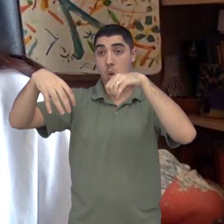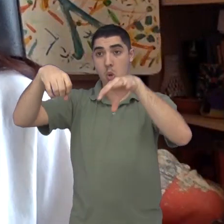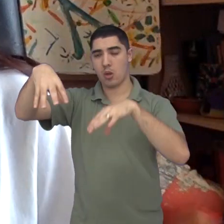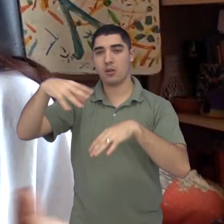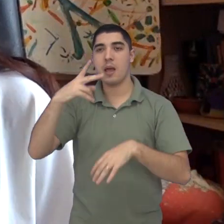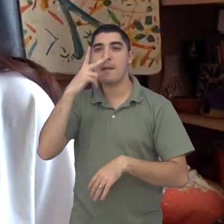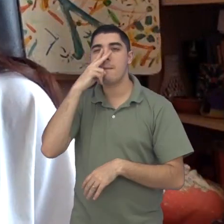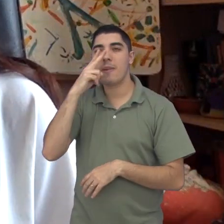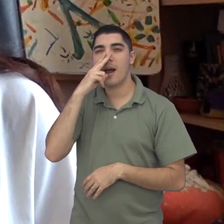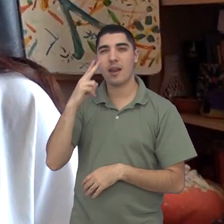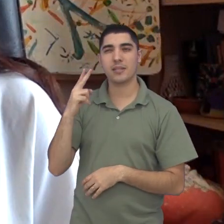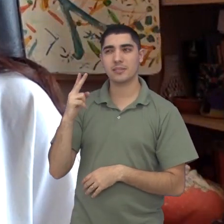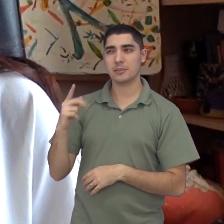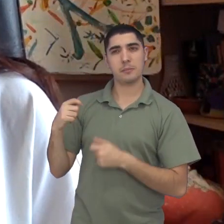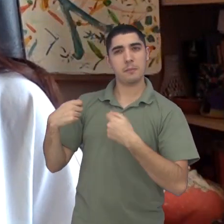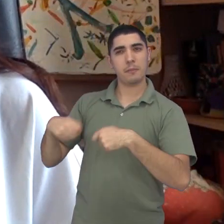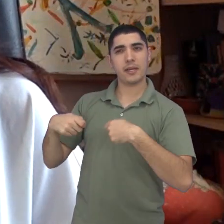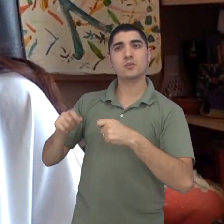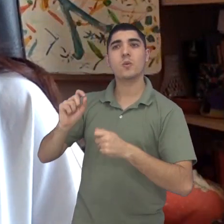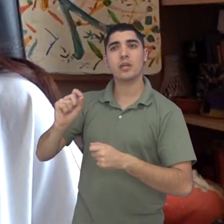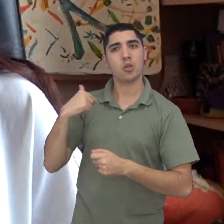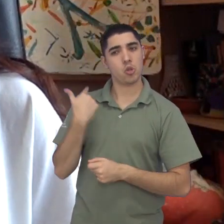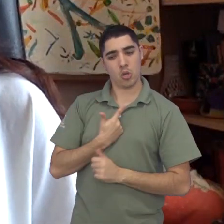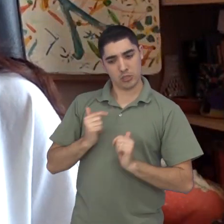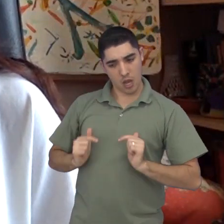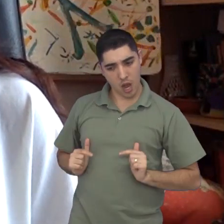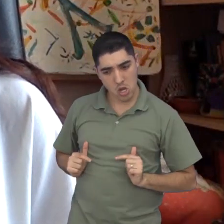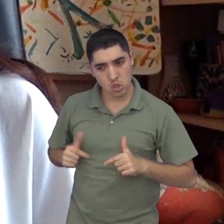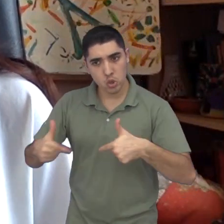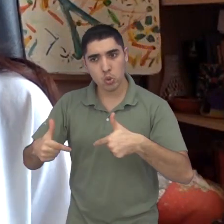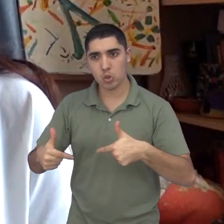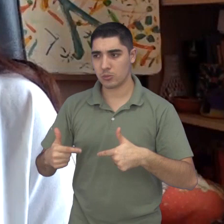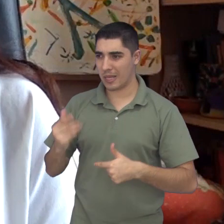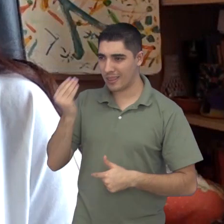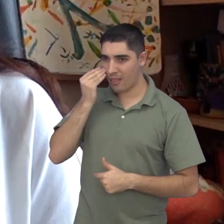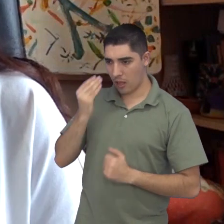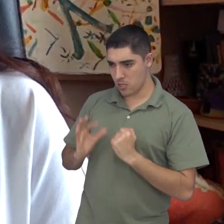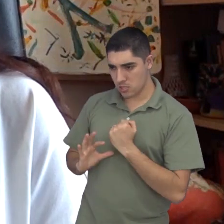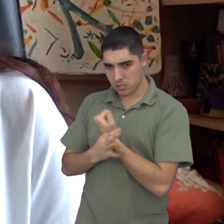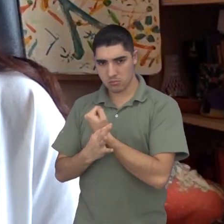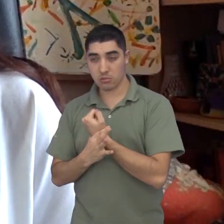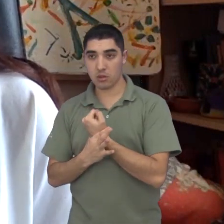faziam com que a gente tivesse que desenvolver uma atitude de proteção e de reserva,